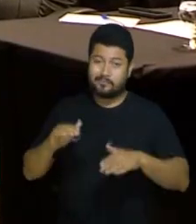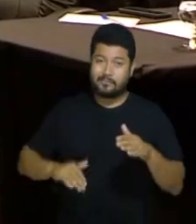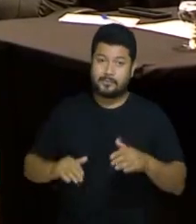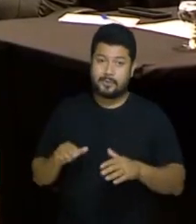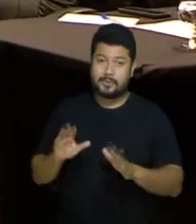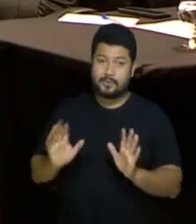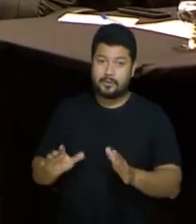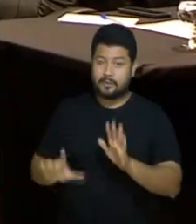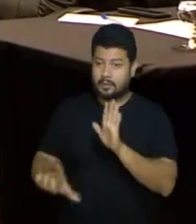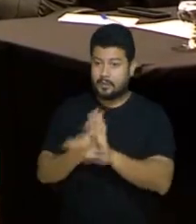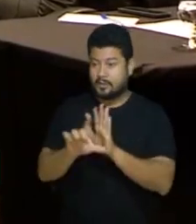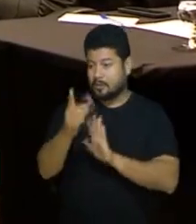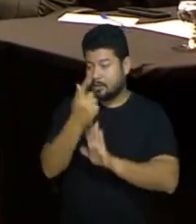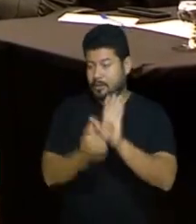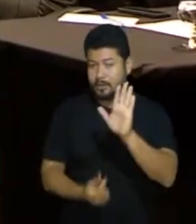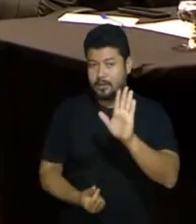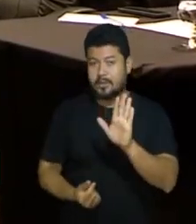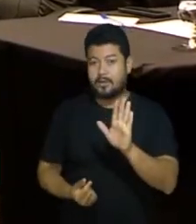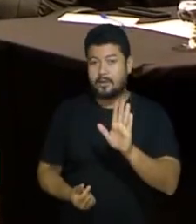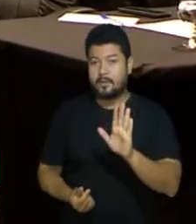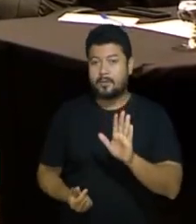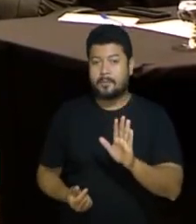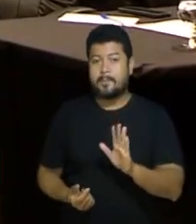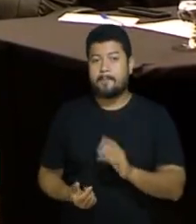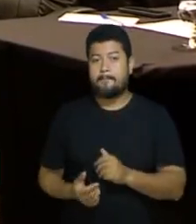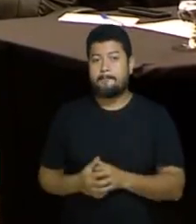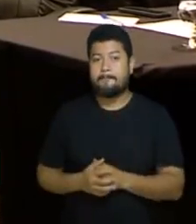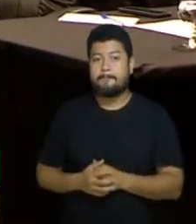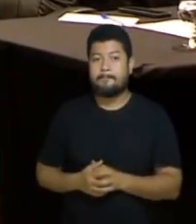lei orçamentária e é